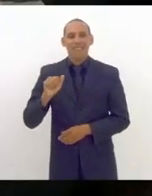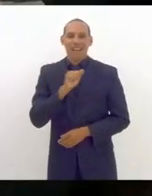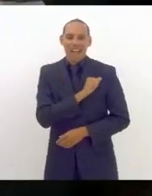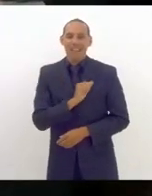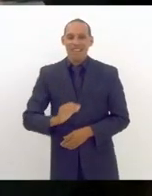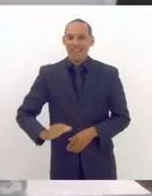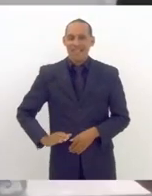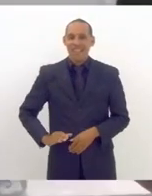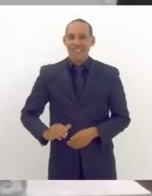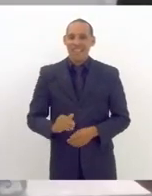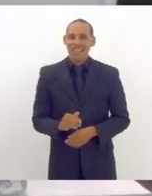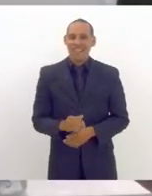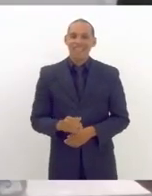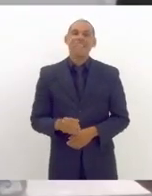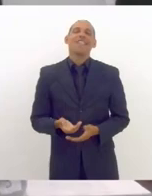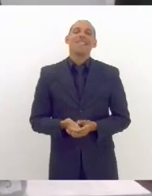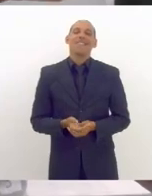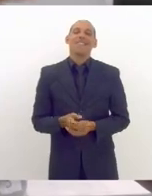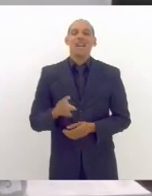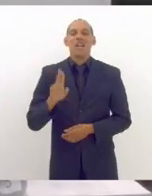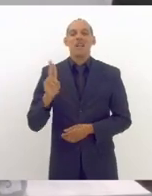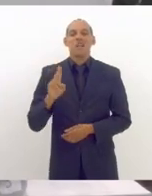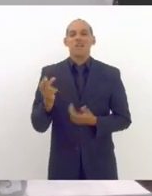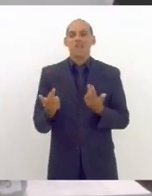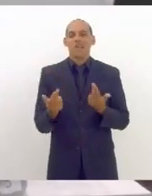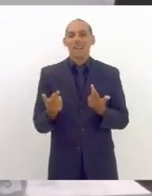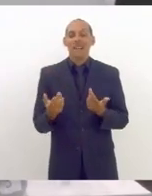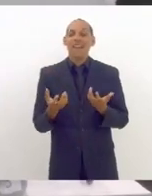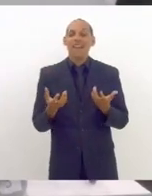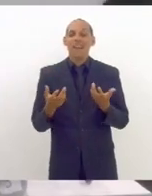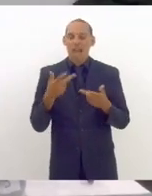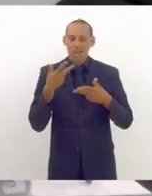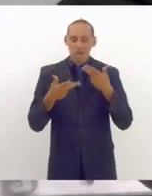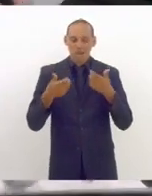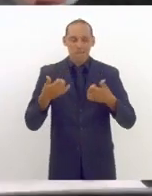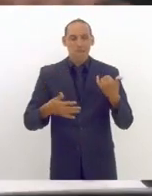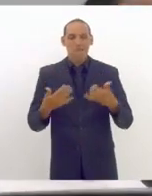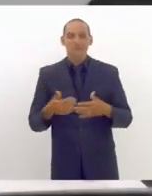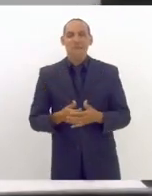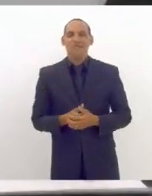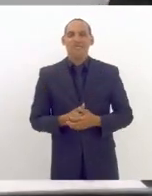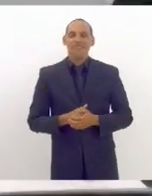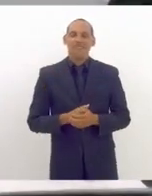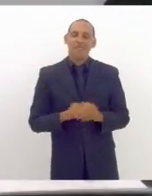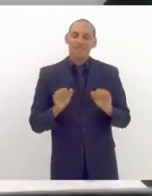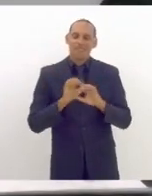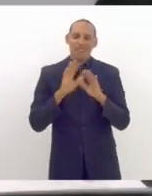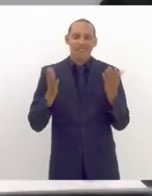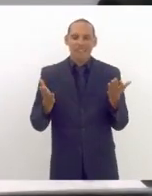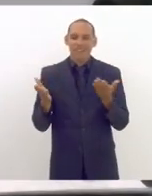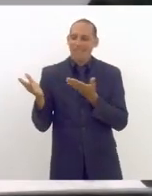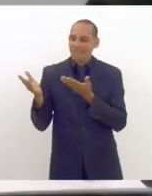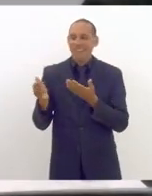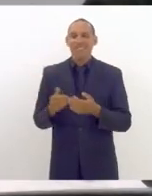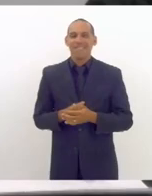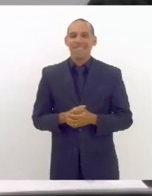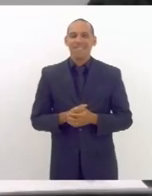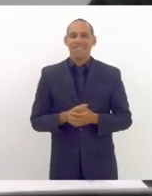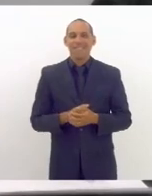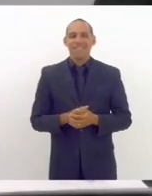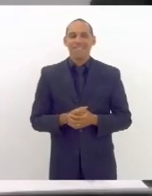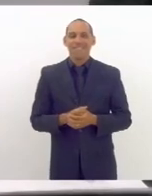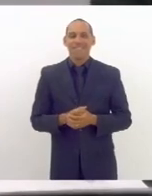Ceciliano seu xará que quer fazer o uso da palavra evidentemente vai